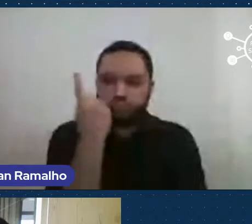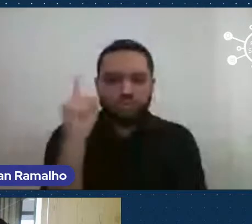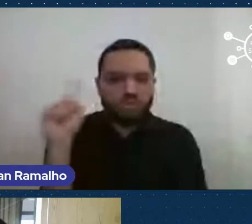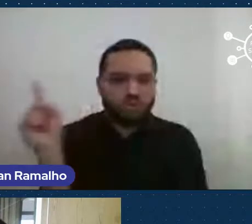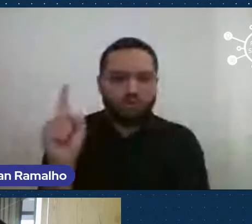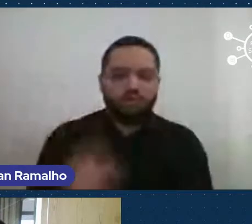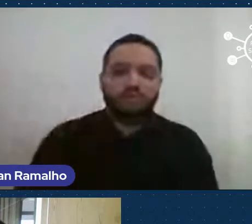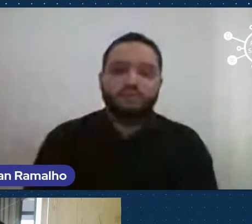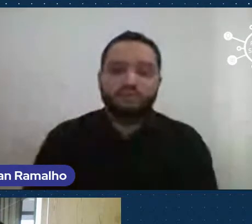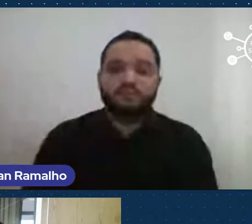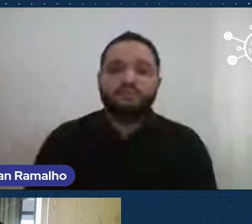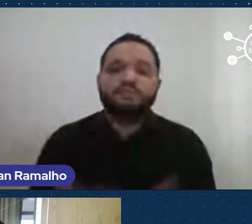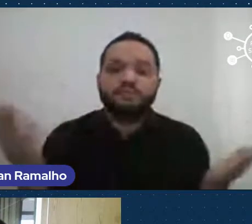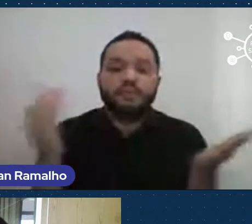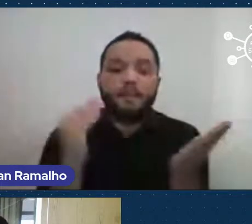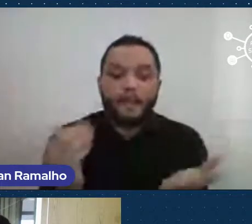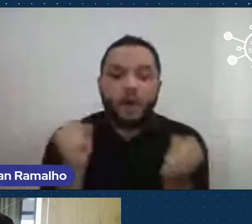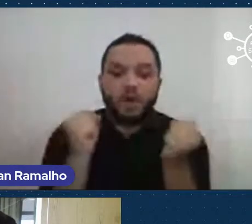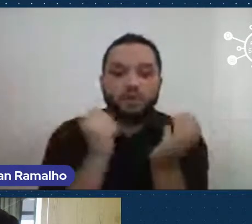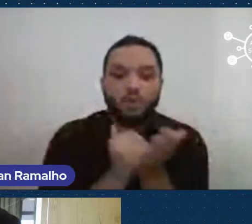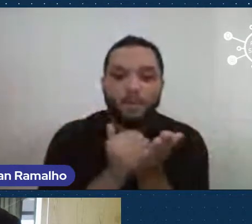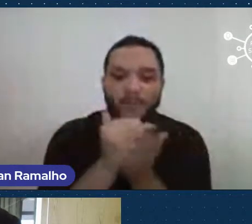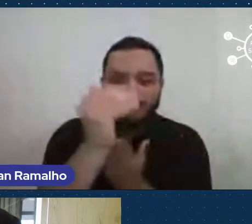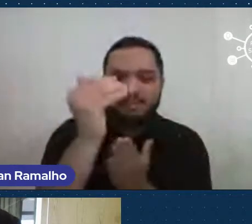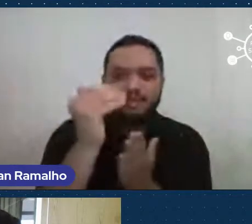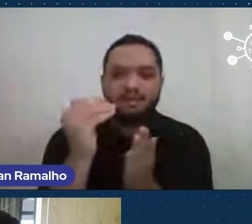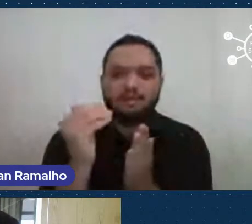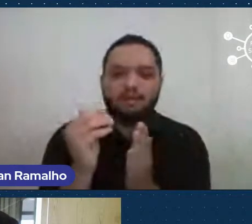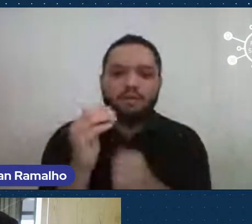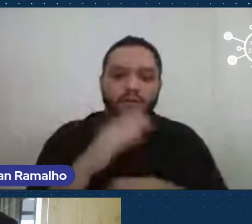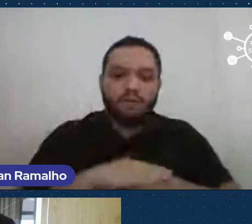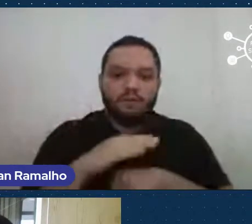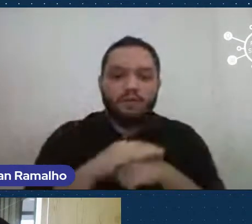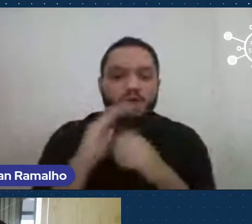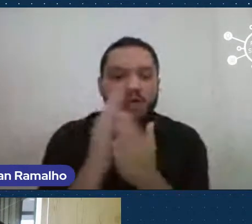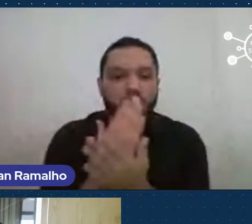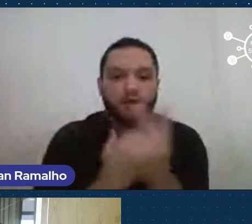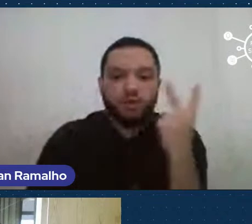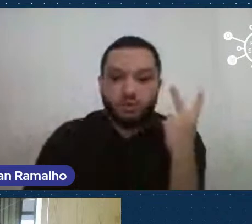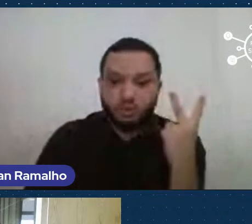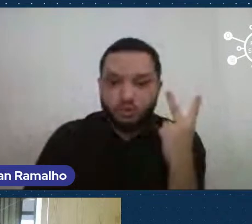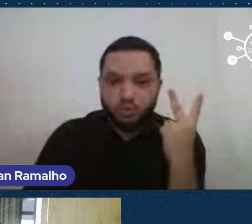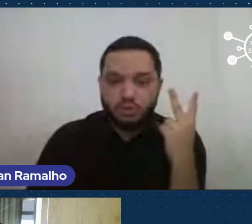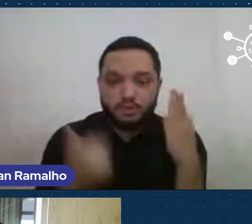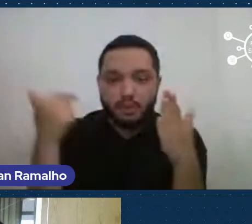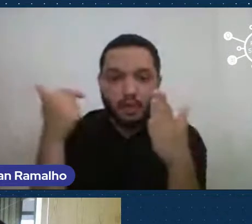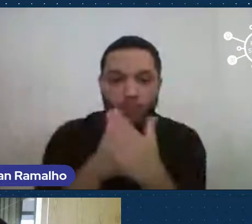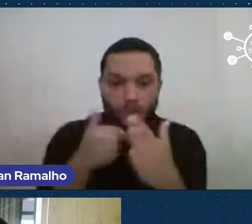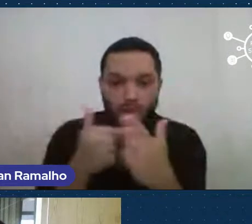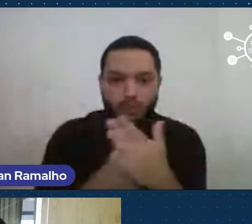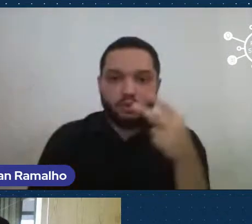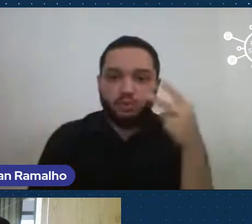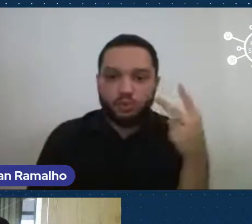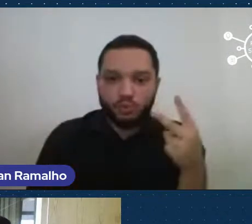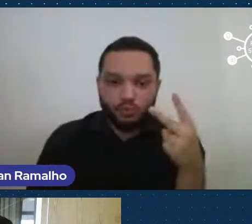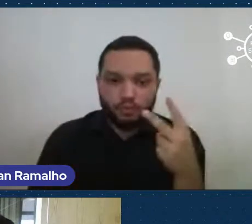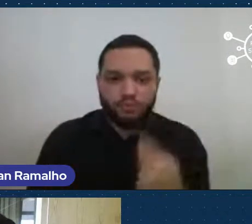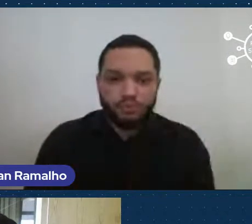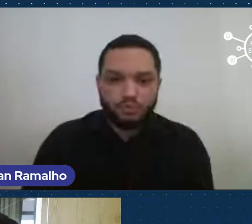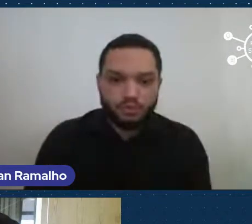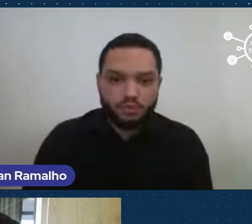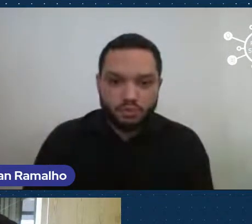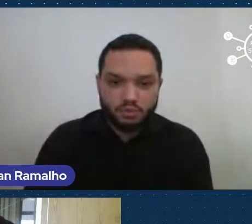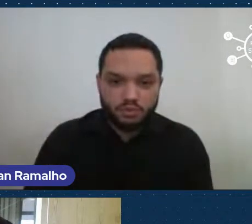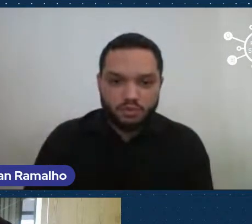o momento de interação, professor. E a gente recebeu algumas duas perguntas aqui. Três, e estão surgindo